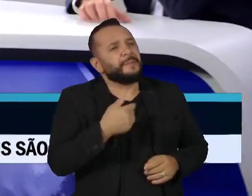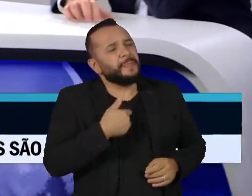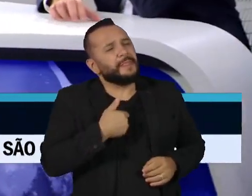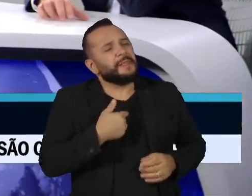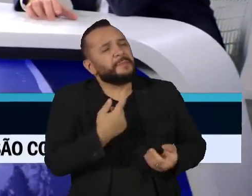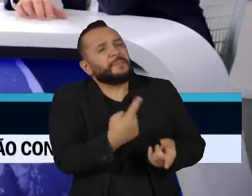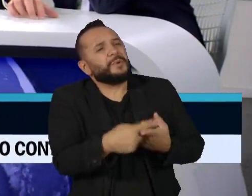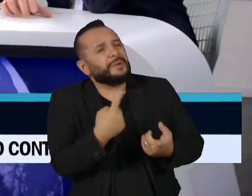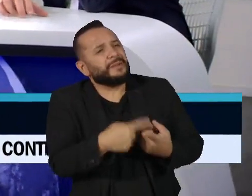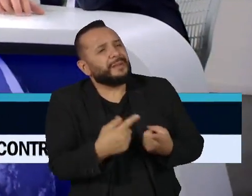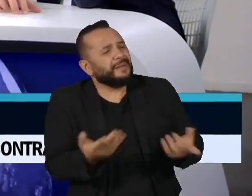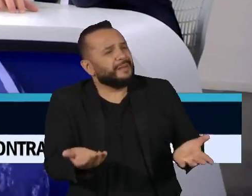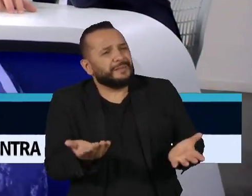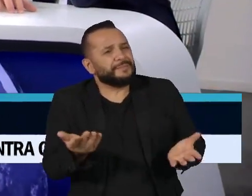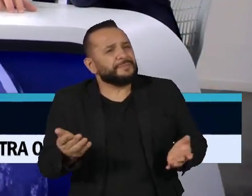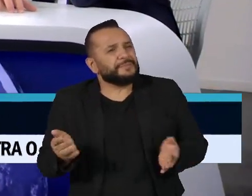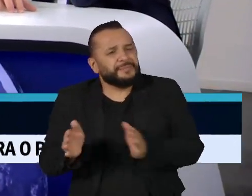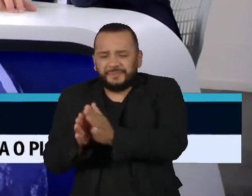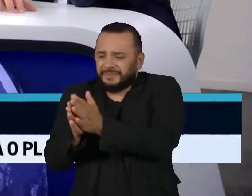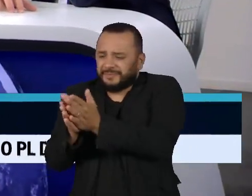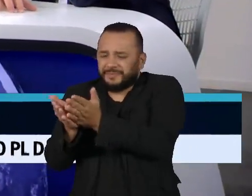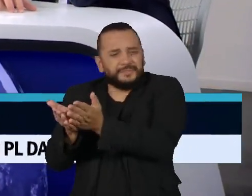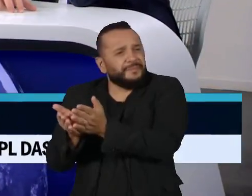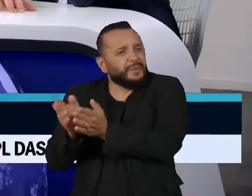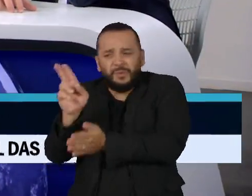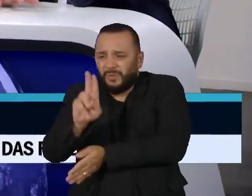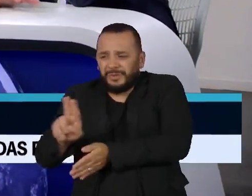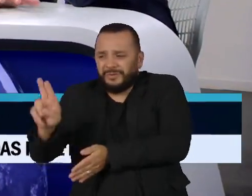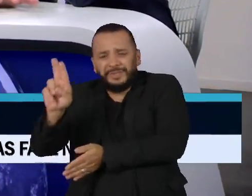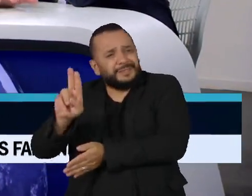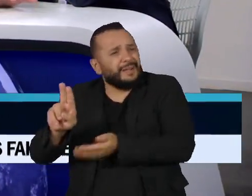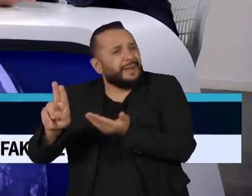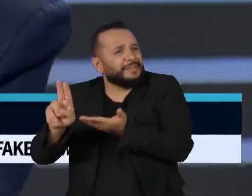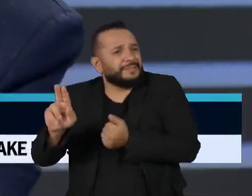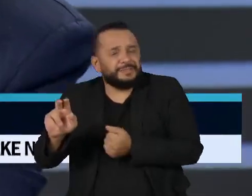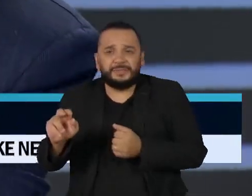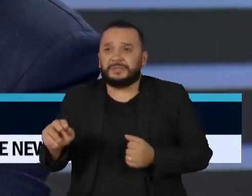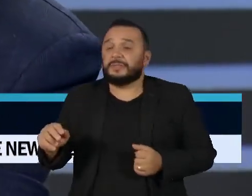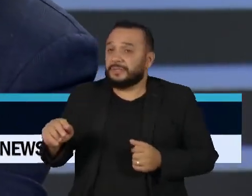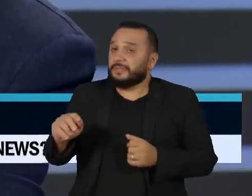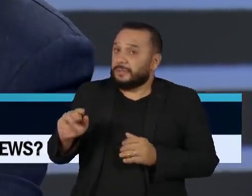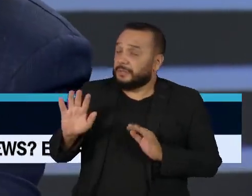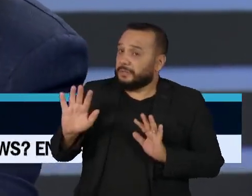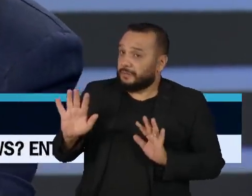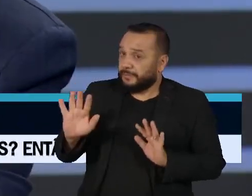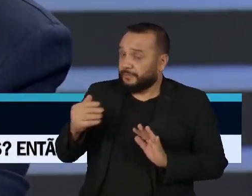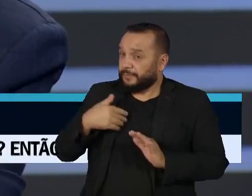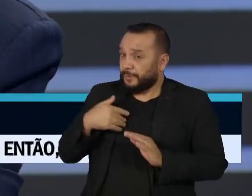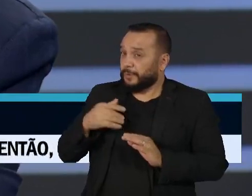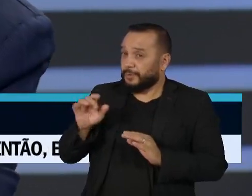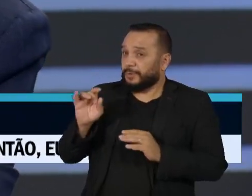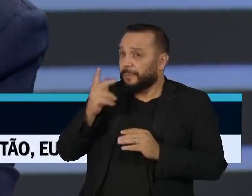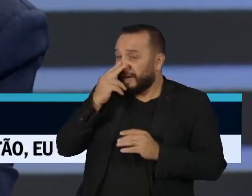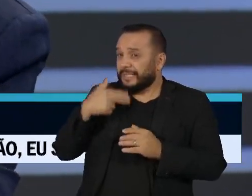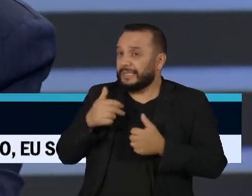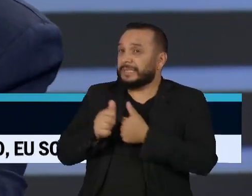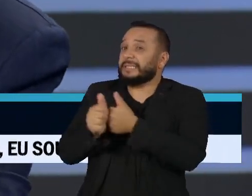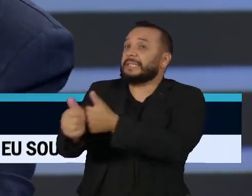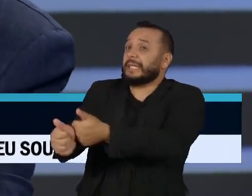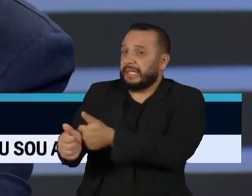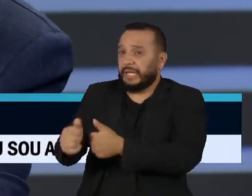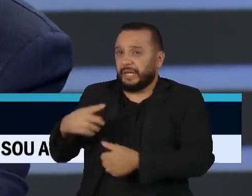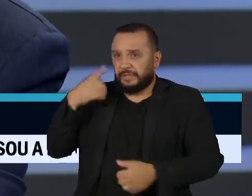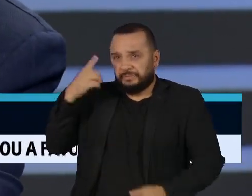de resistência na universidade? Eu ia dizer, sigo a relatora, né? Mas vou só fazer um acréscimo.